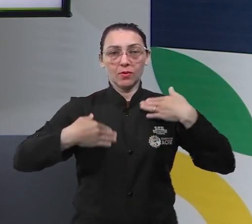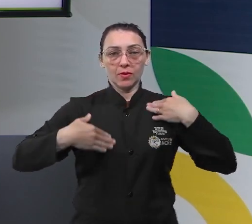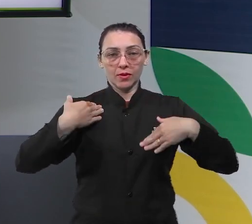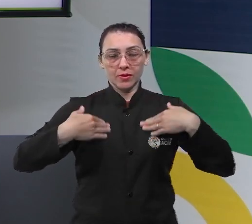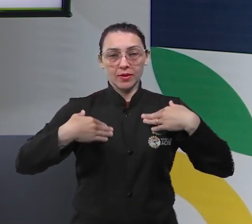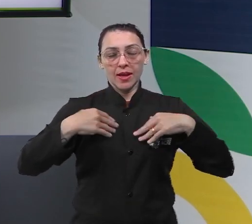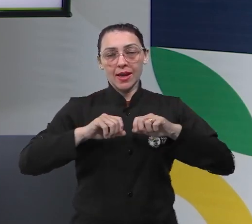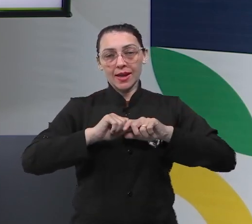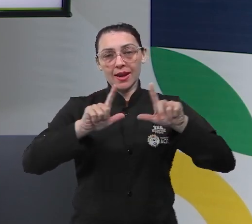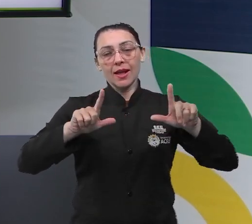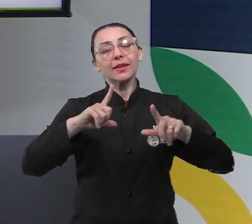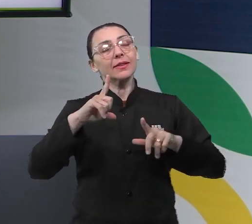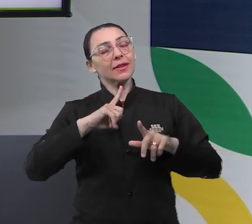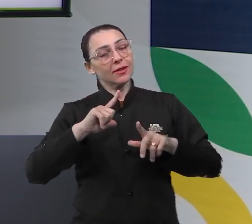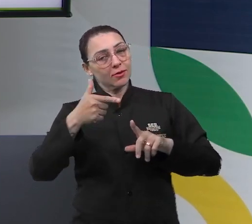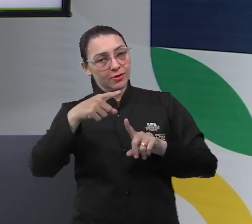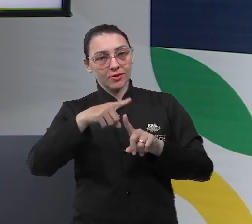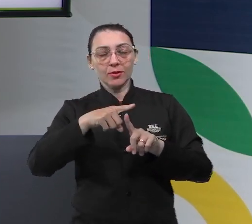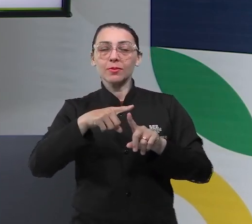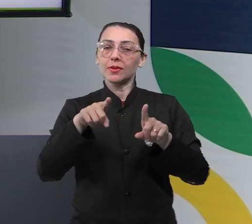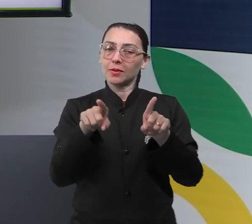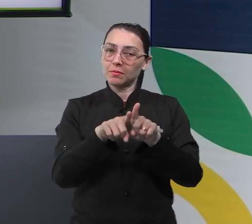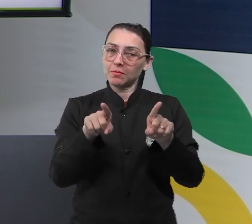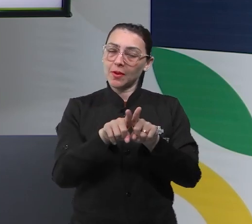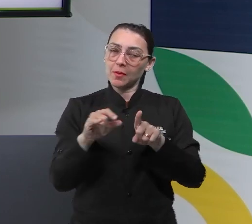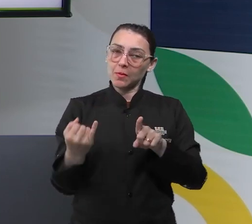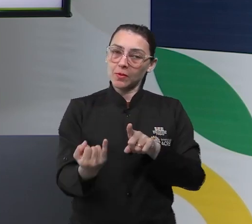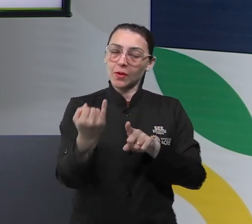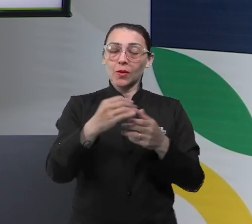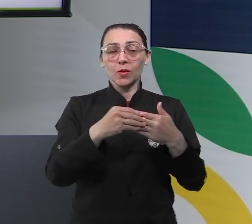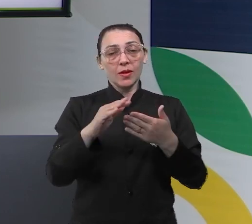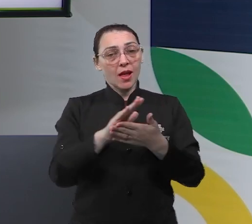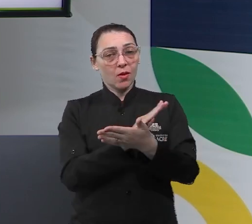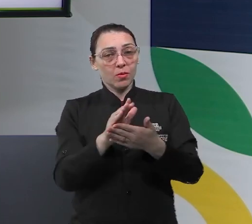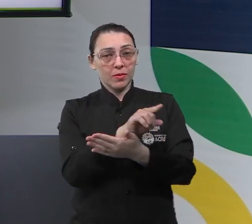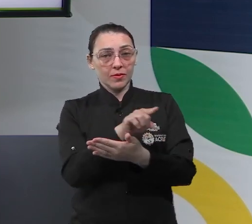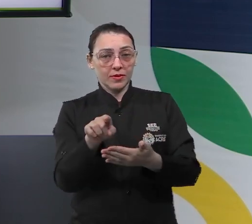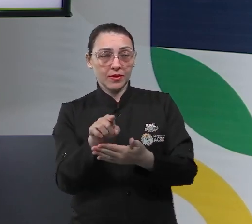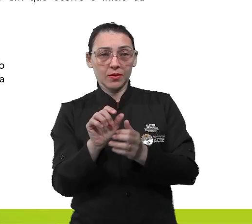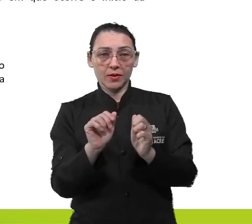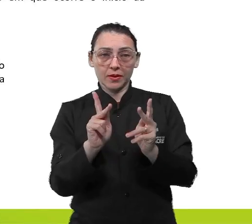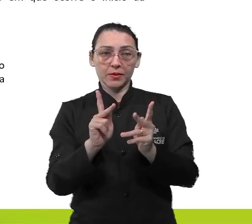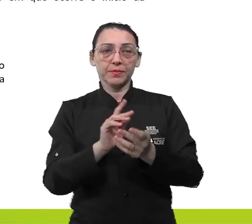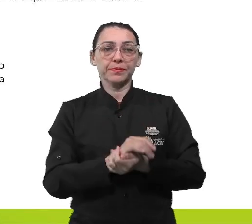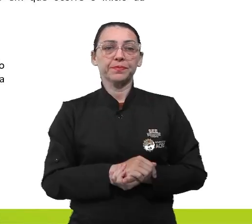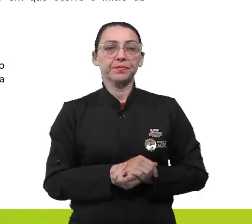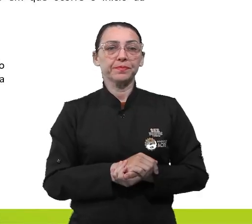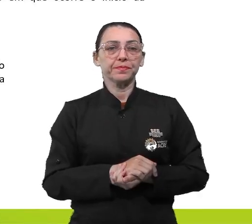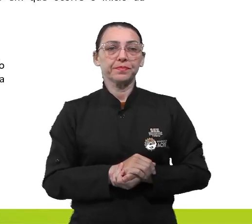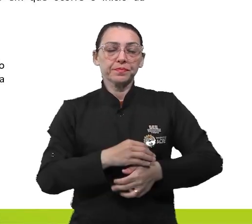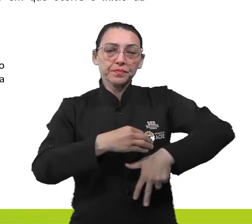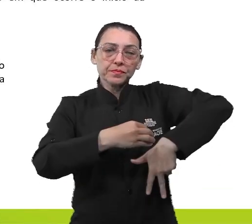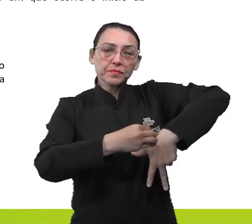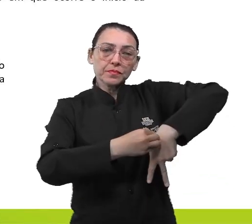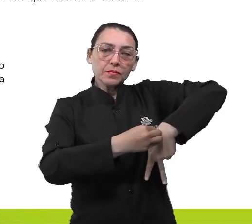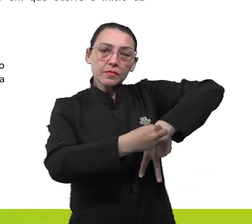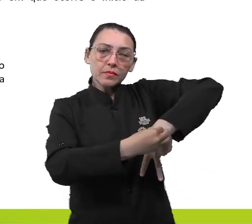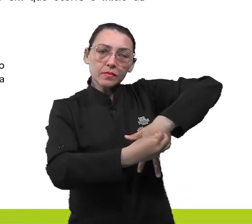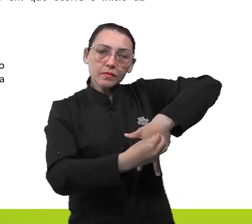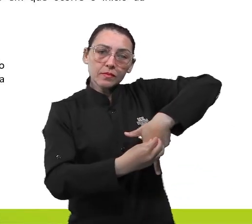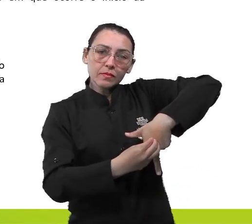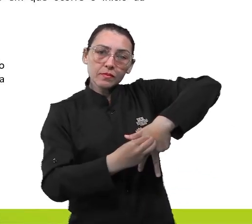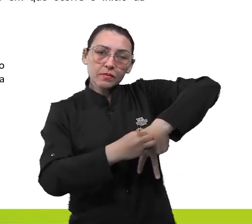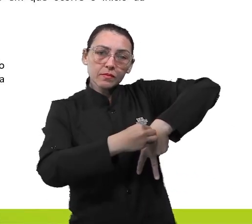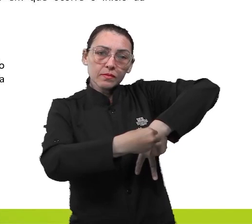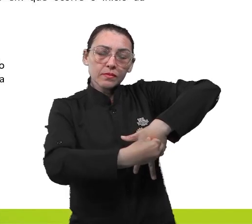É claro que tem outros tipos de células também. Então, eu trouxe só algumas aqui para vocês, tá certo? Vamos falar aí dos órgãos,